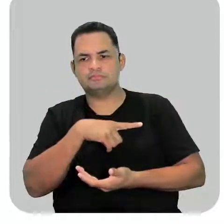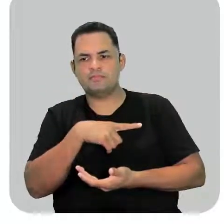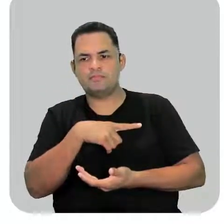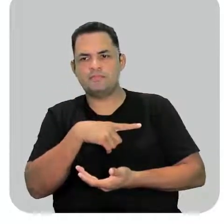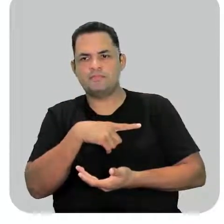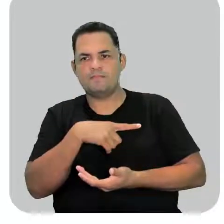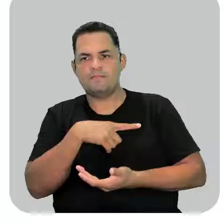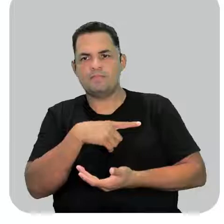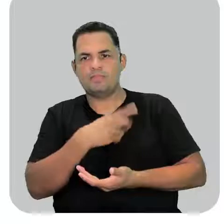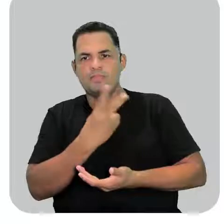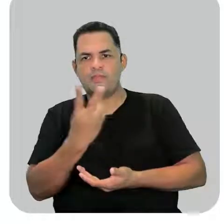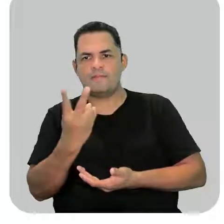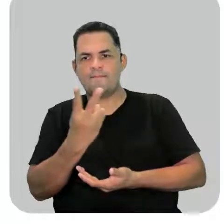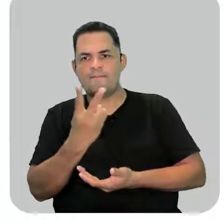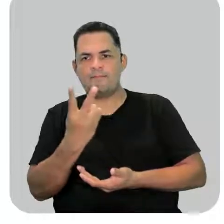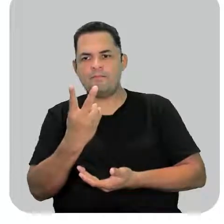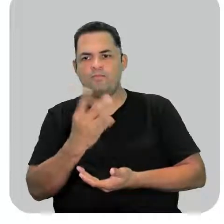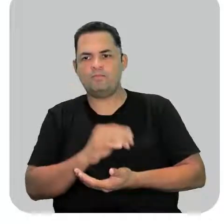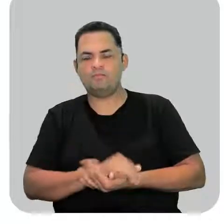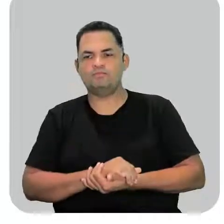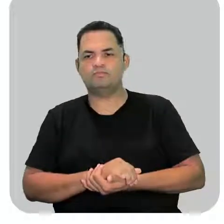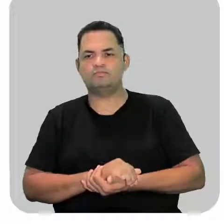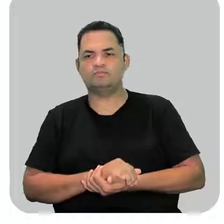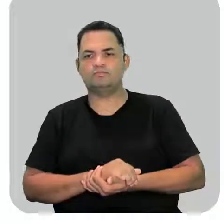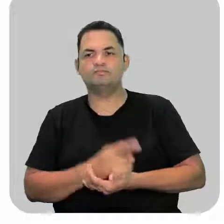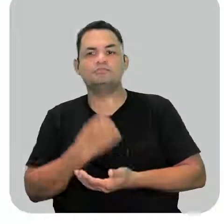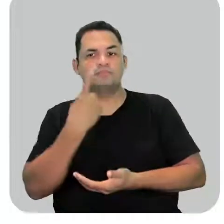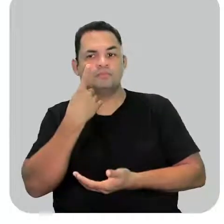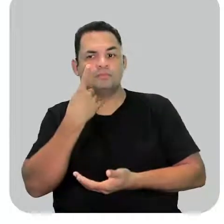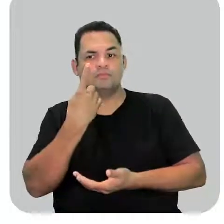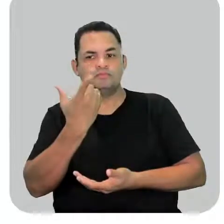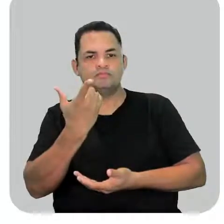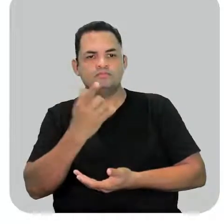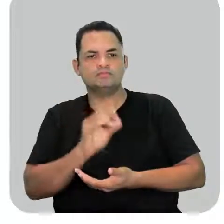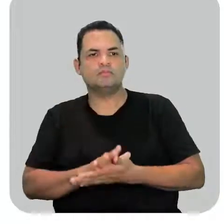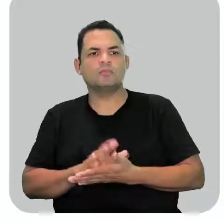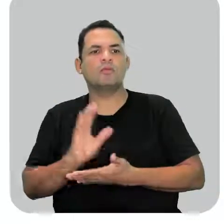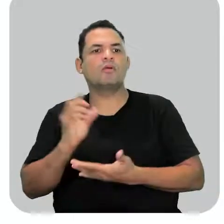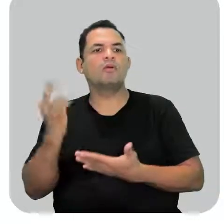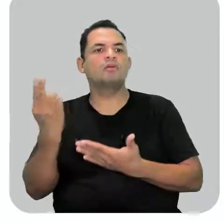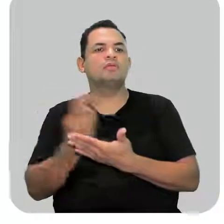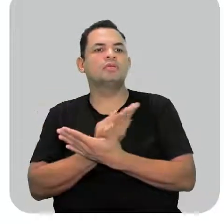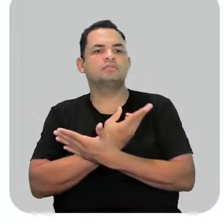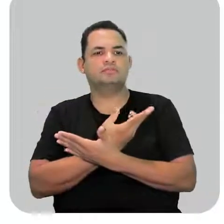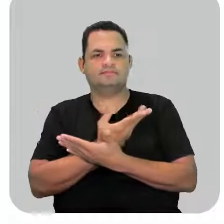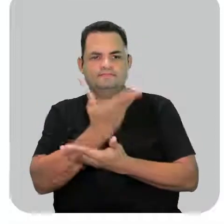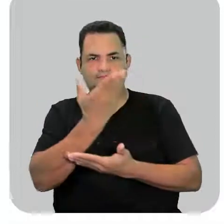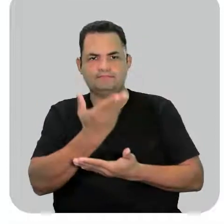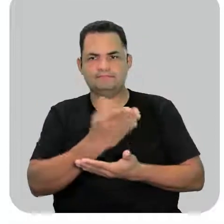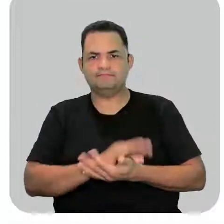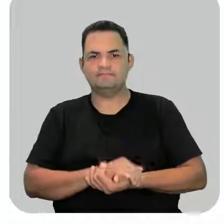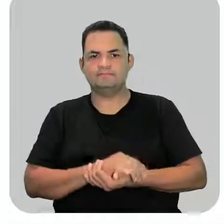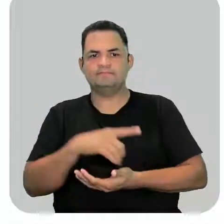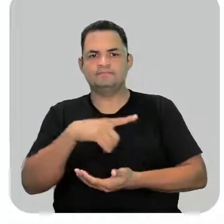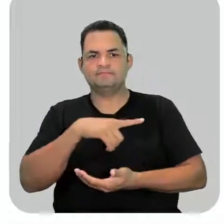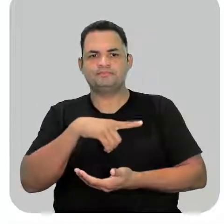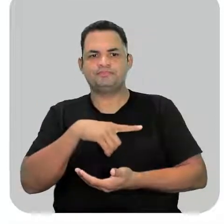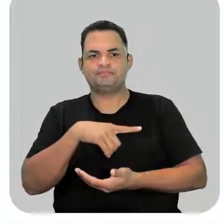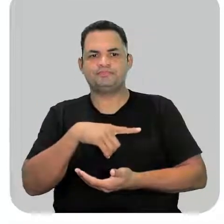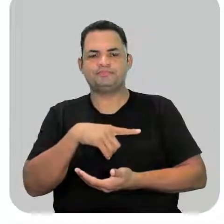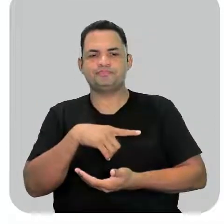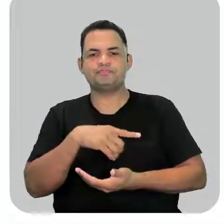esses dois aqui. Então, vamos observar como que ocorre. Aqui nós